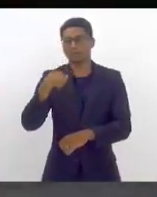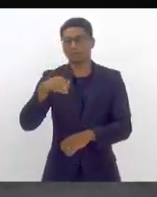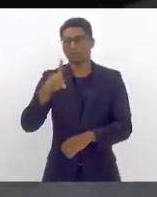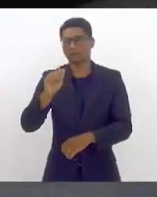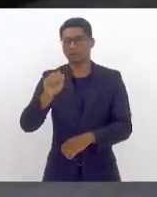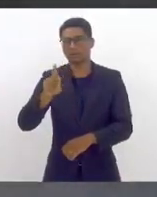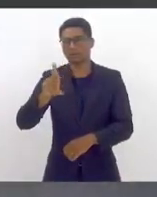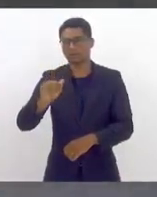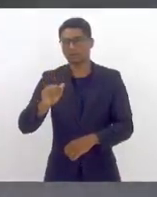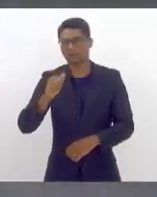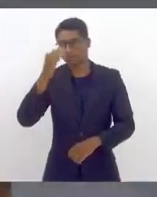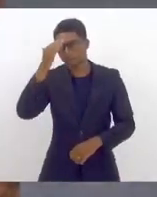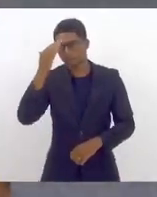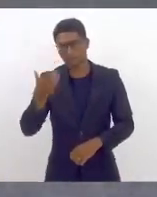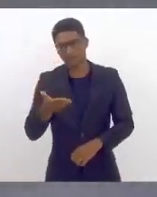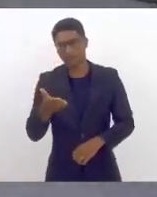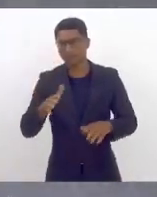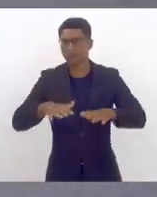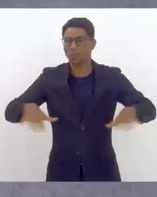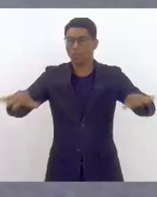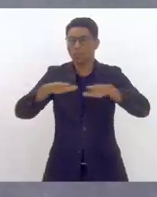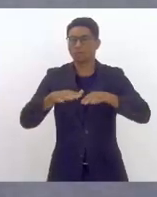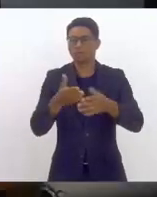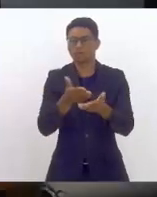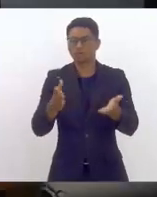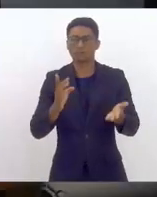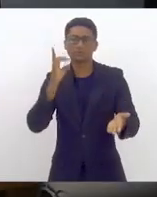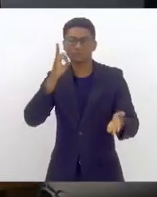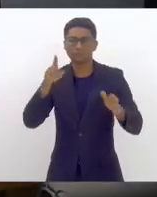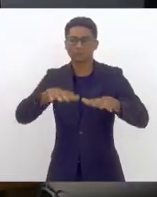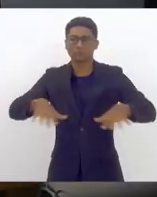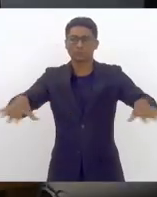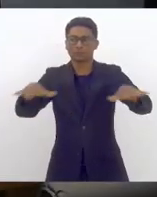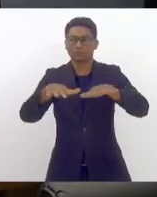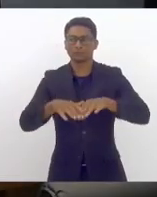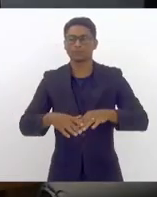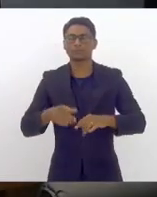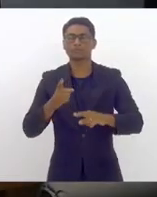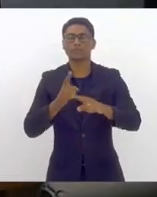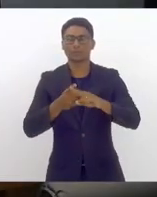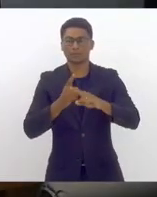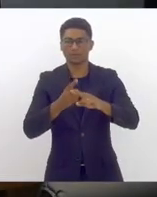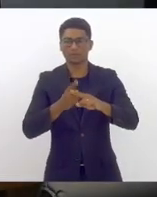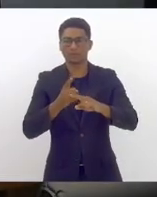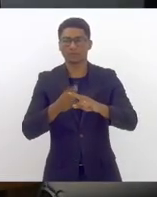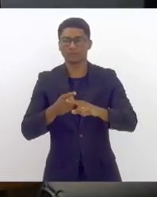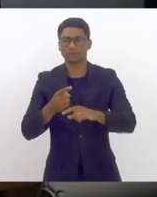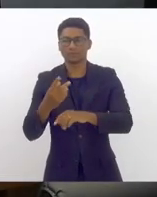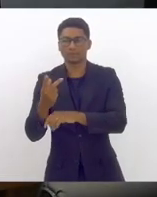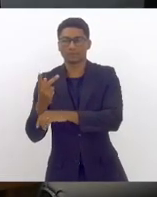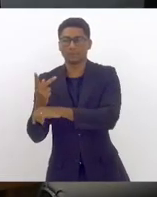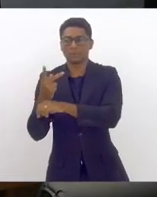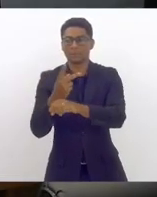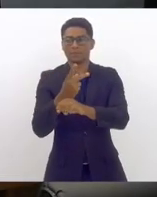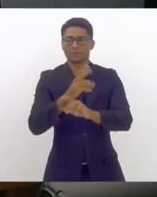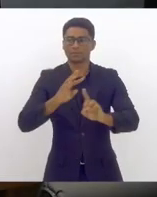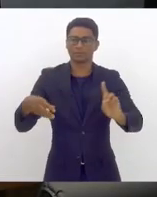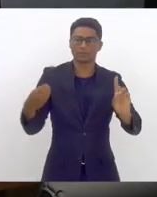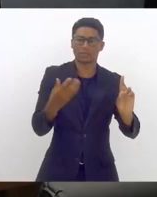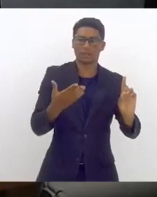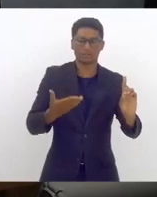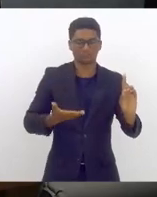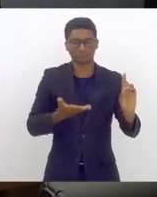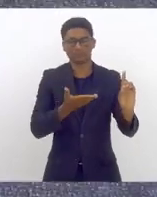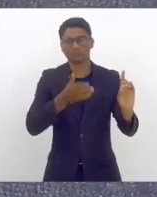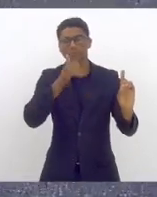Muito obrigado aos nossos pares, ao Parlamento Fluminense, que por unanimidade reconheceu essa merecida comenda a uma